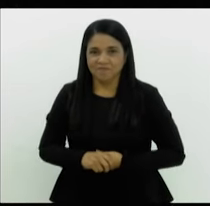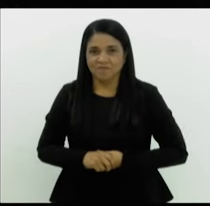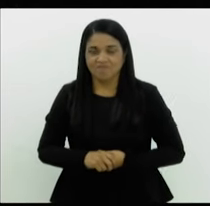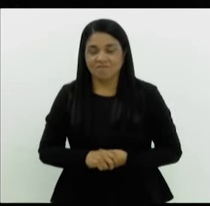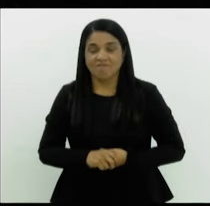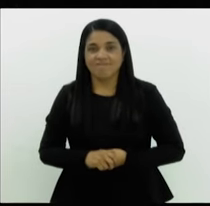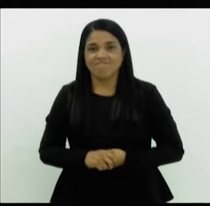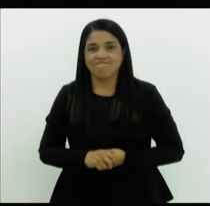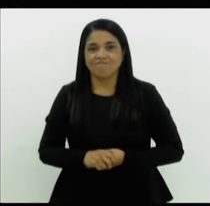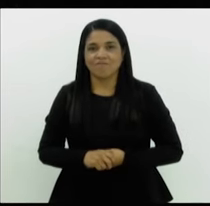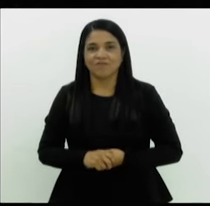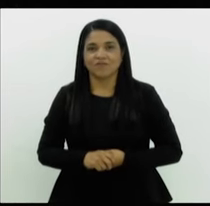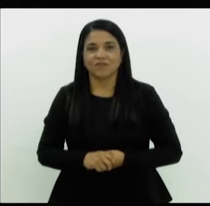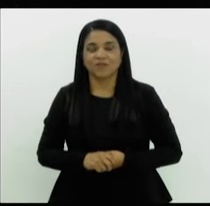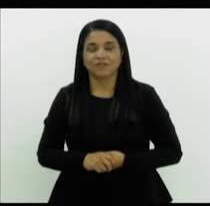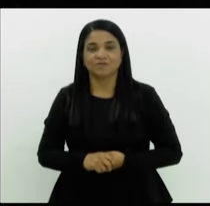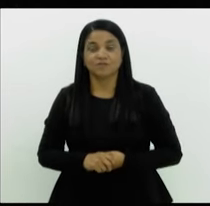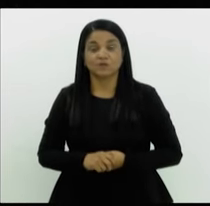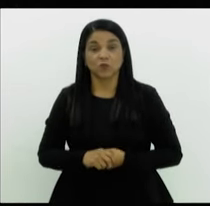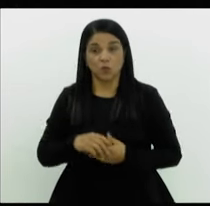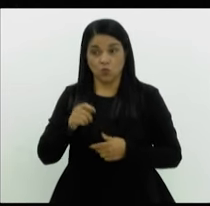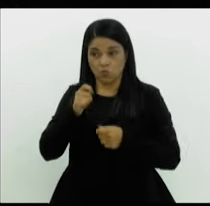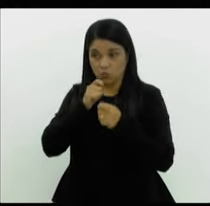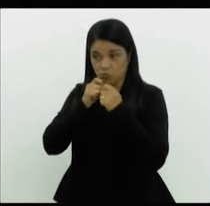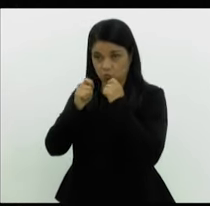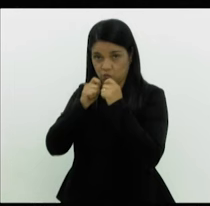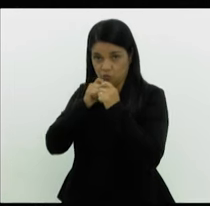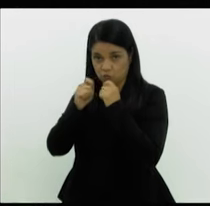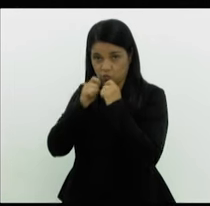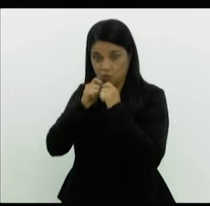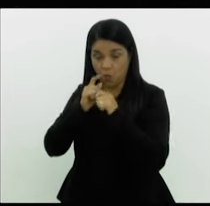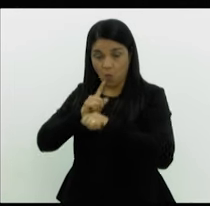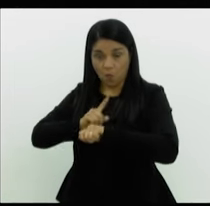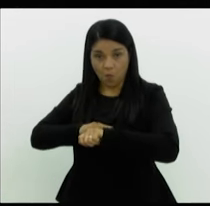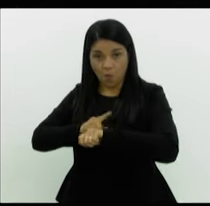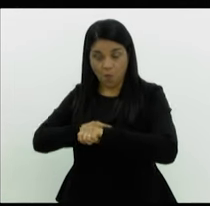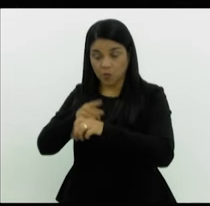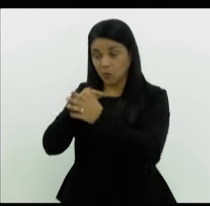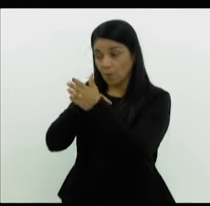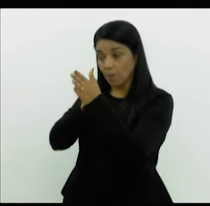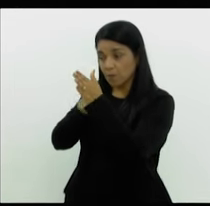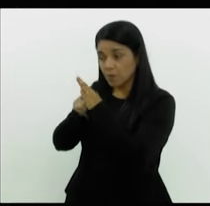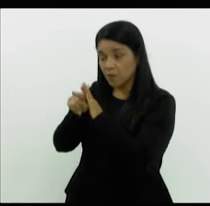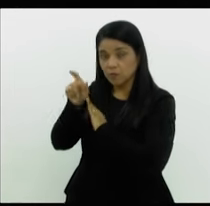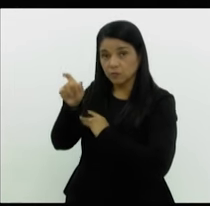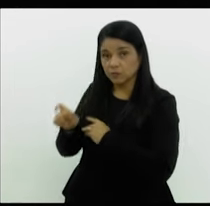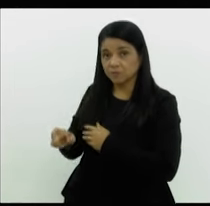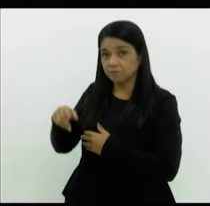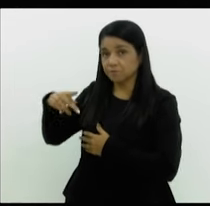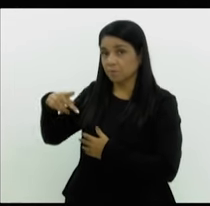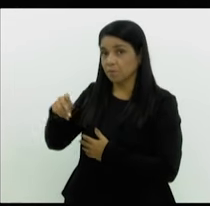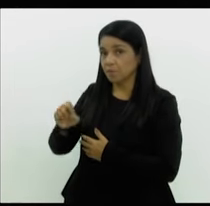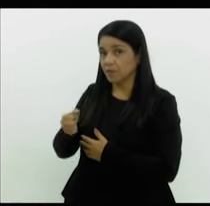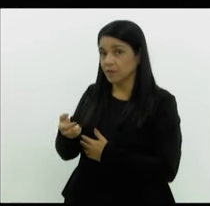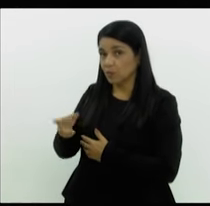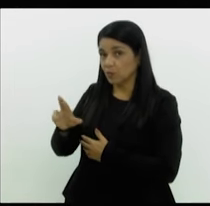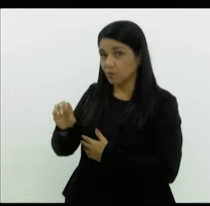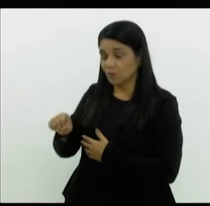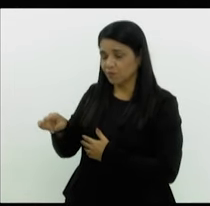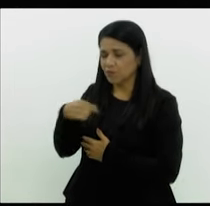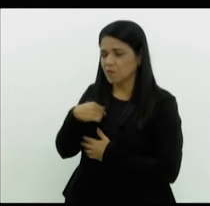E aí, o jornalista, em determinado momento, faz a seguinte pergunta. A maioria